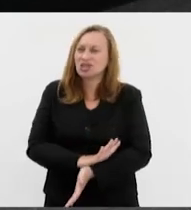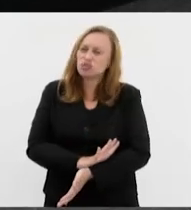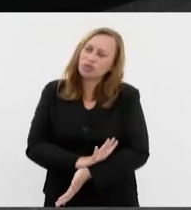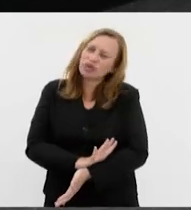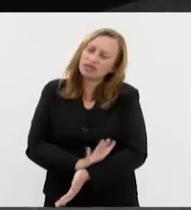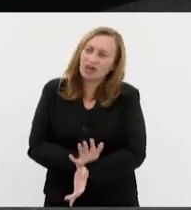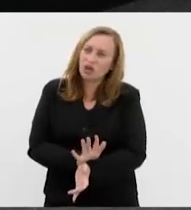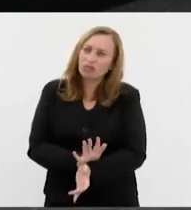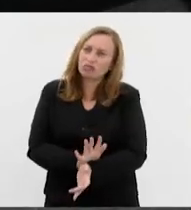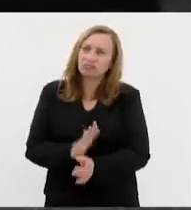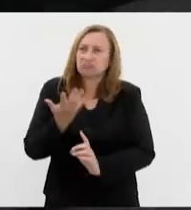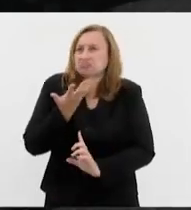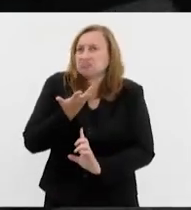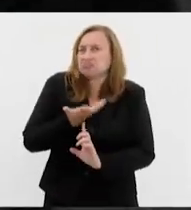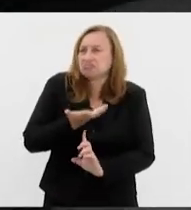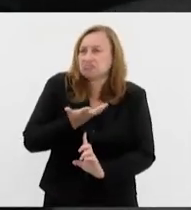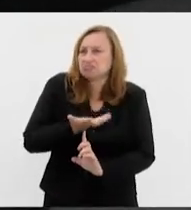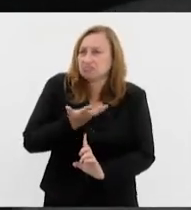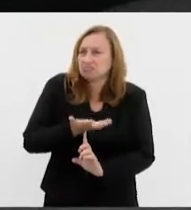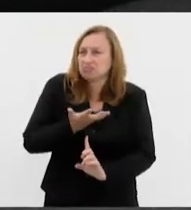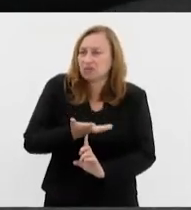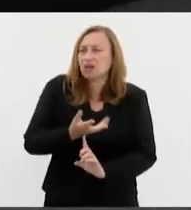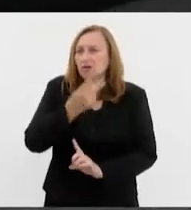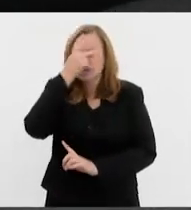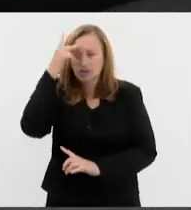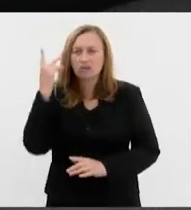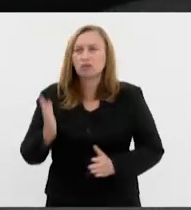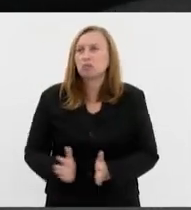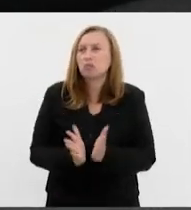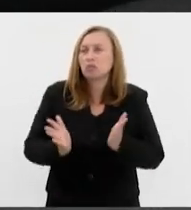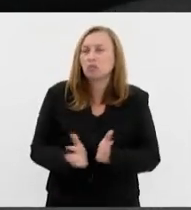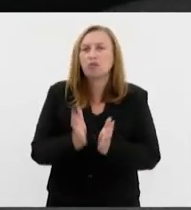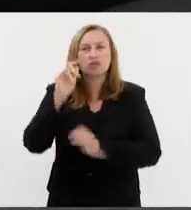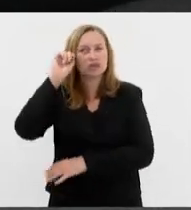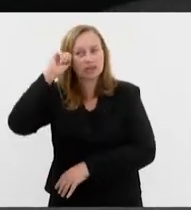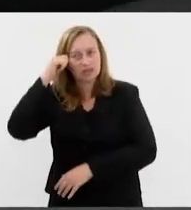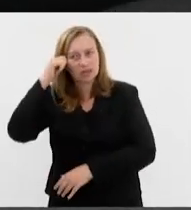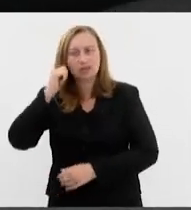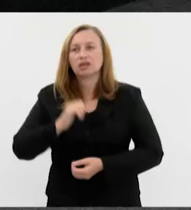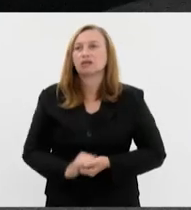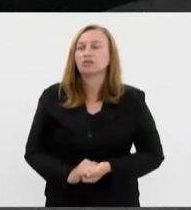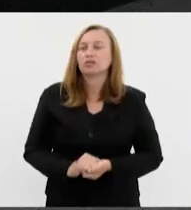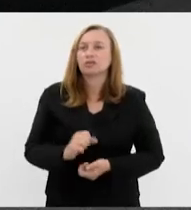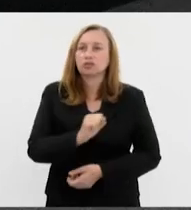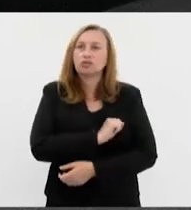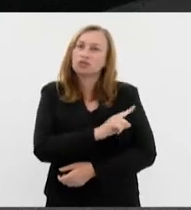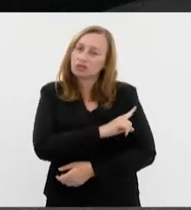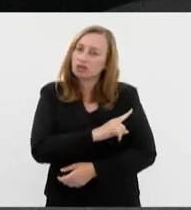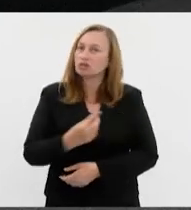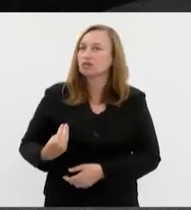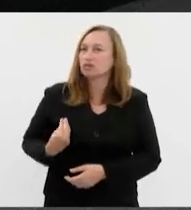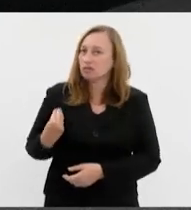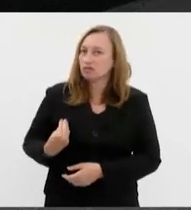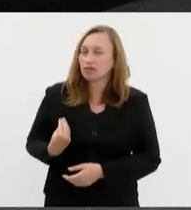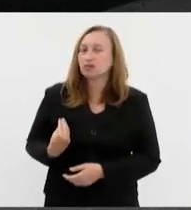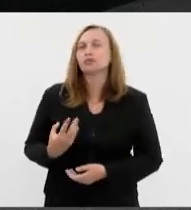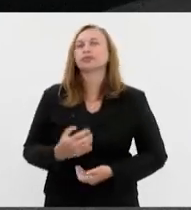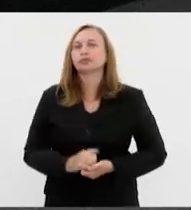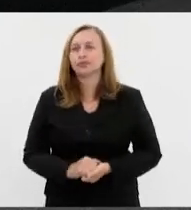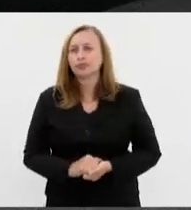pobres, negras, de favelas e periferias. São Gonçalo está vivendo, né, uma situação